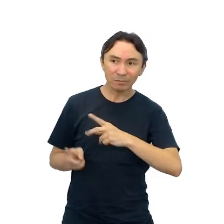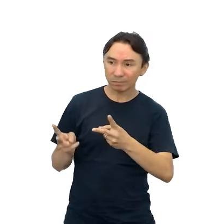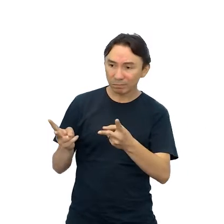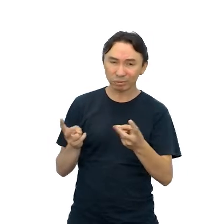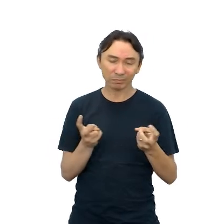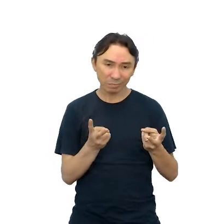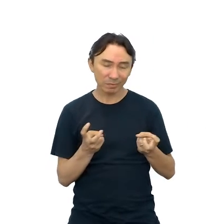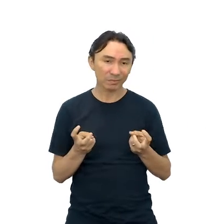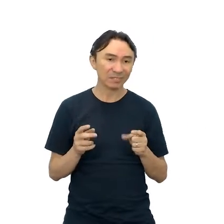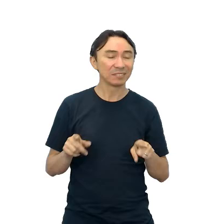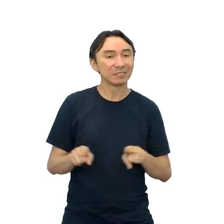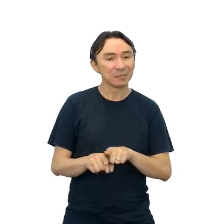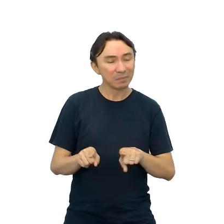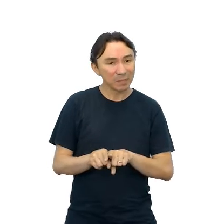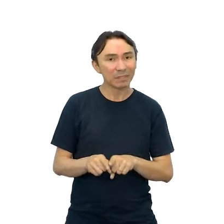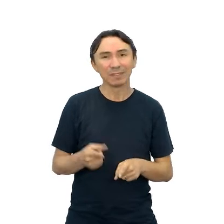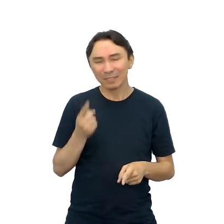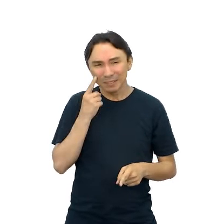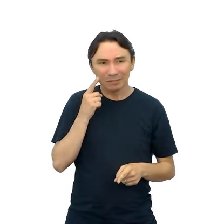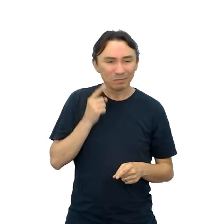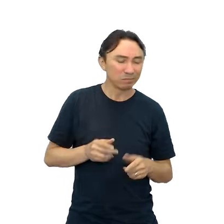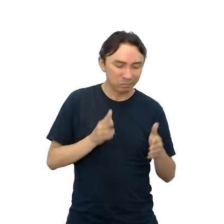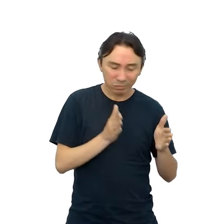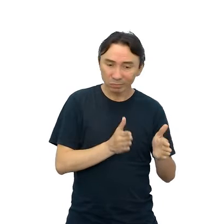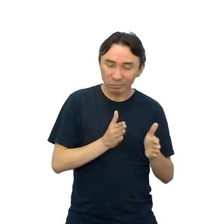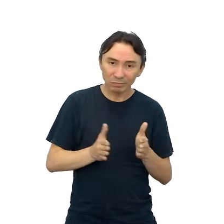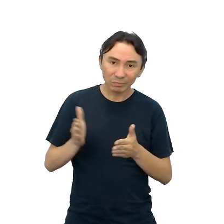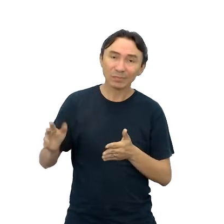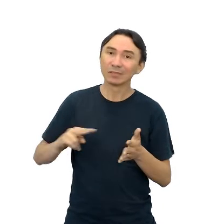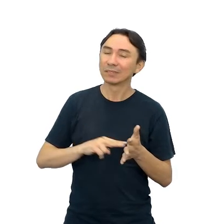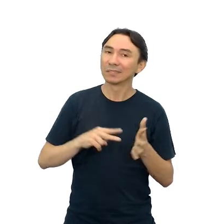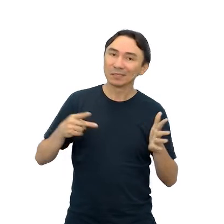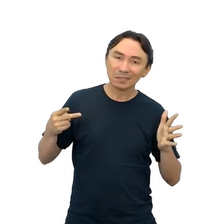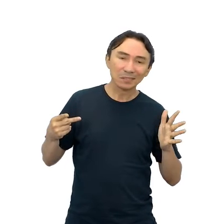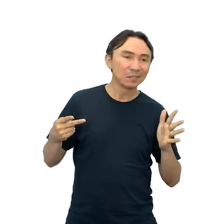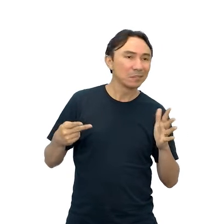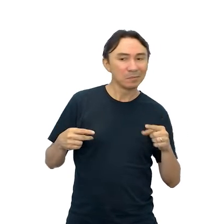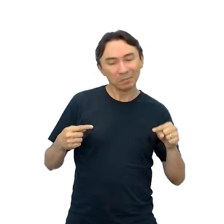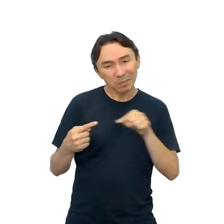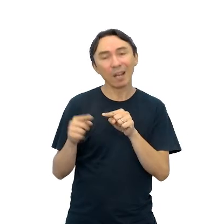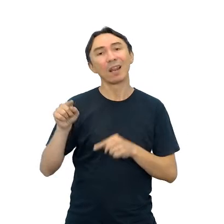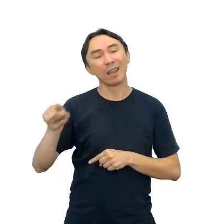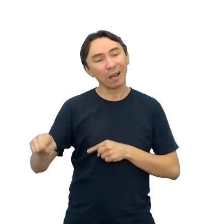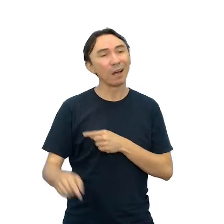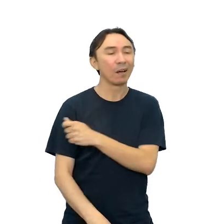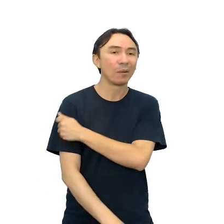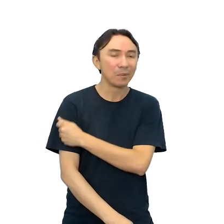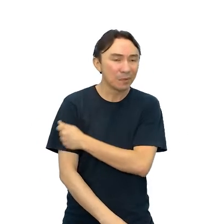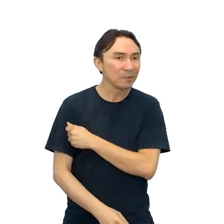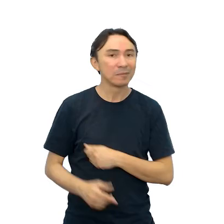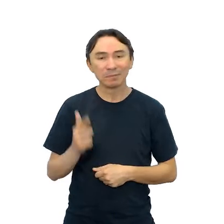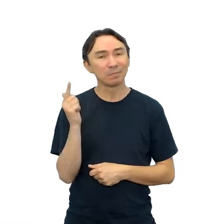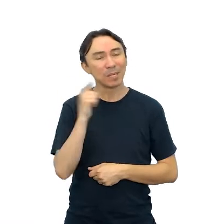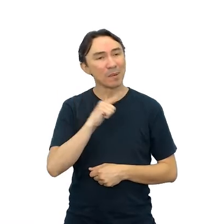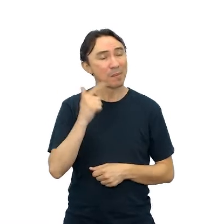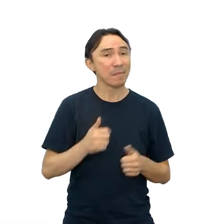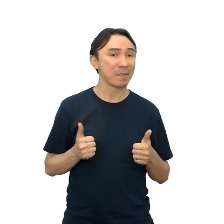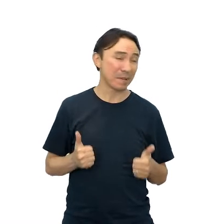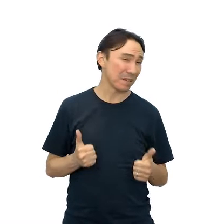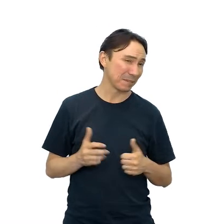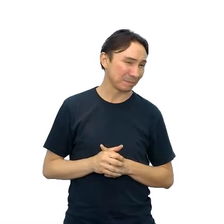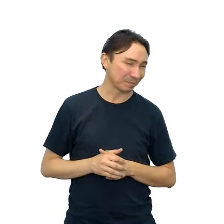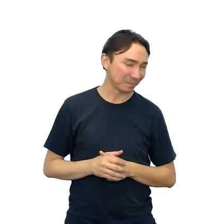mais significativo aos nossos estudantes. Bom, então, feita esse processo